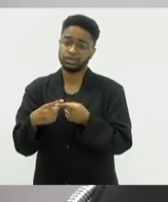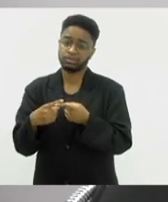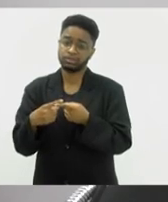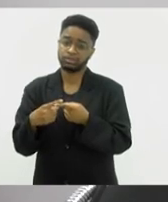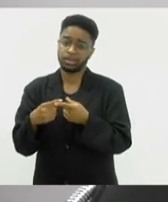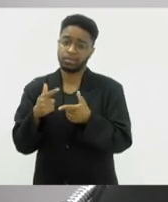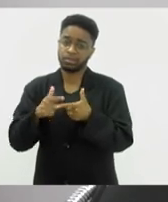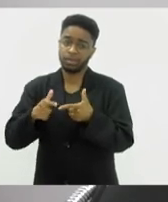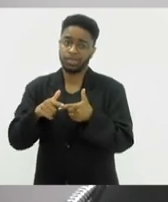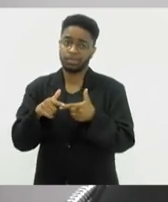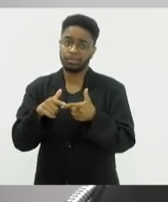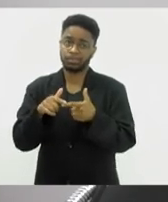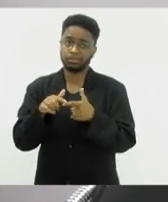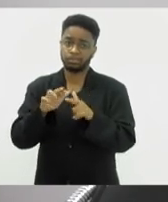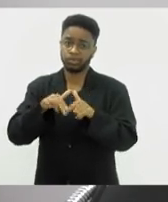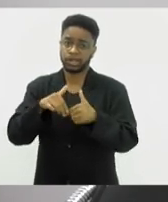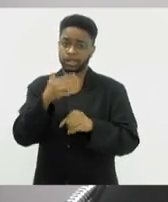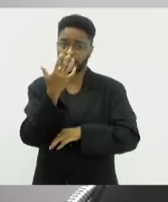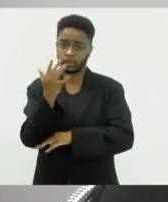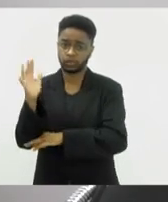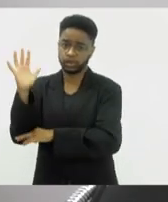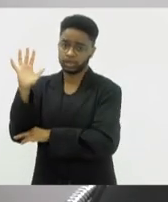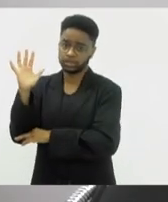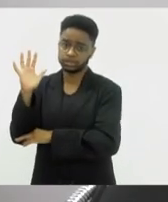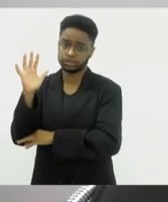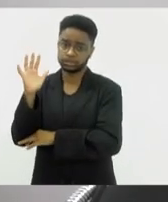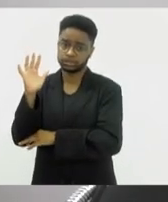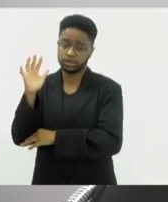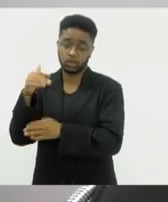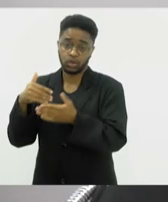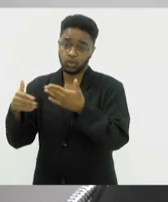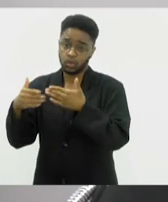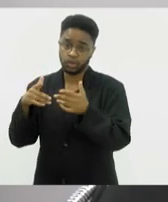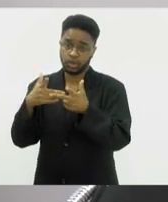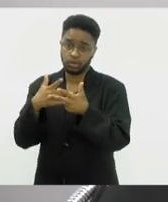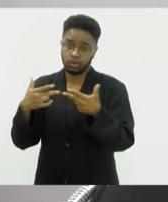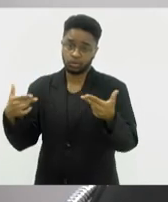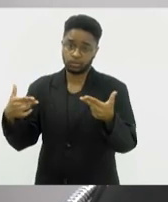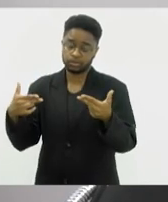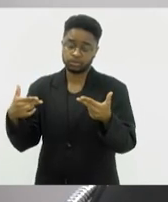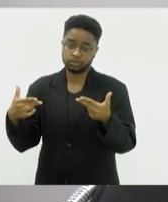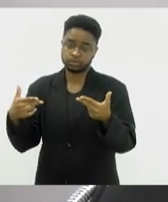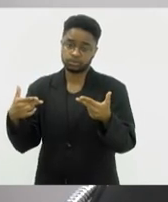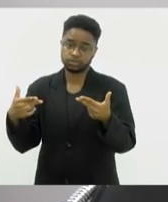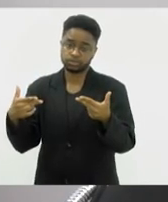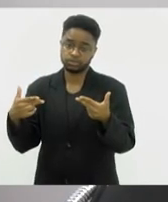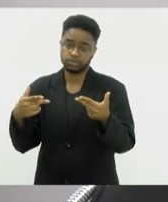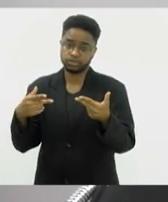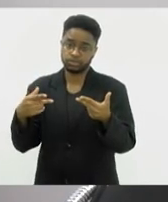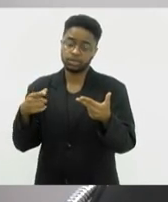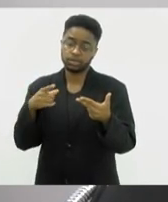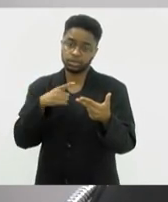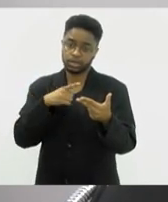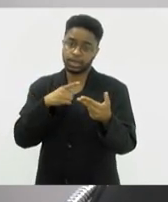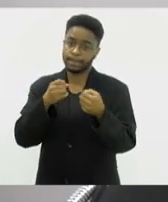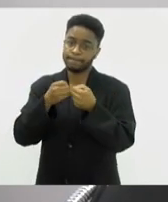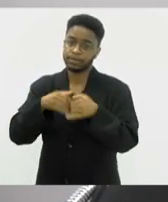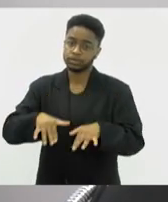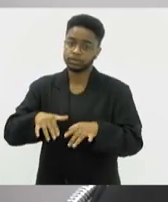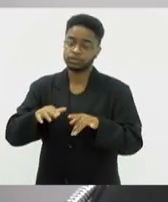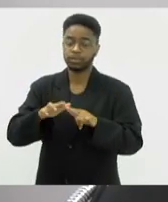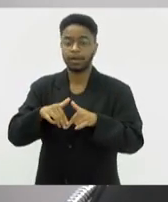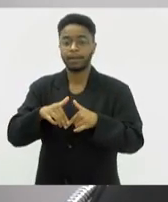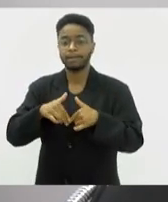natural é tudo aquilo que você tem de catástrofe que advém